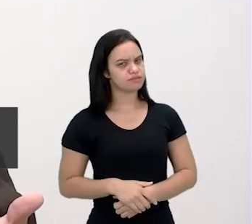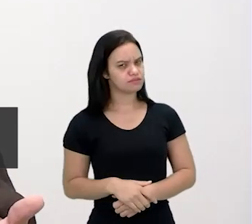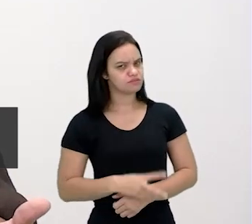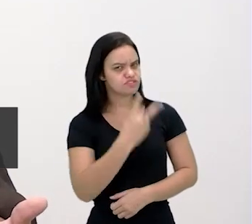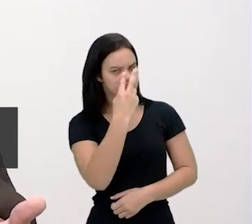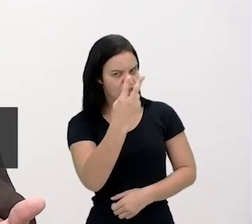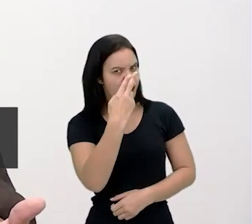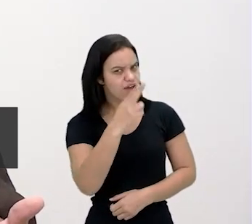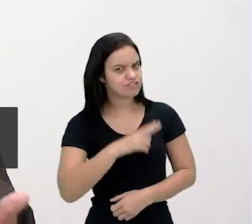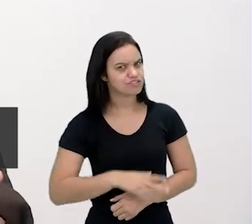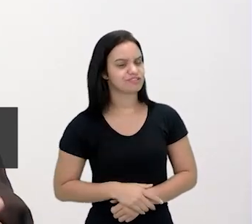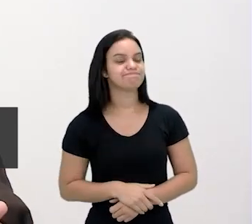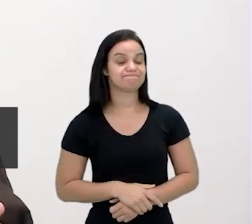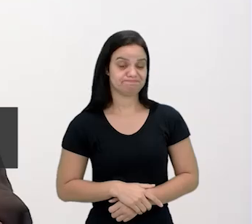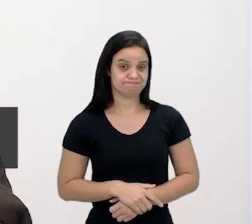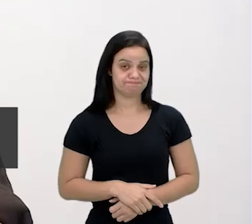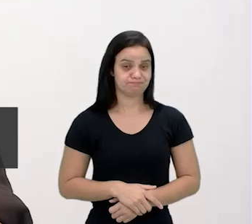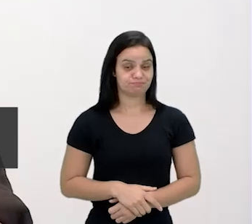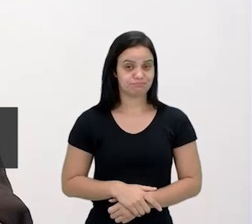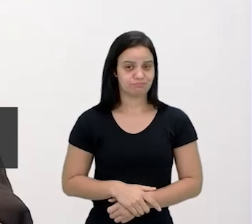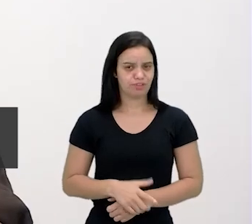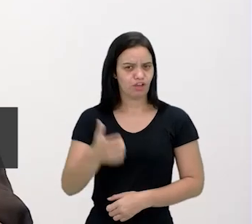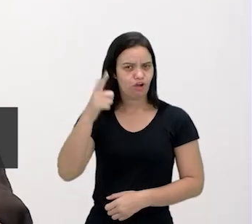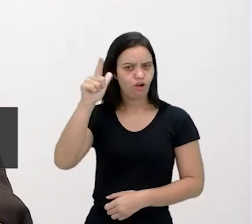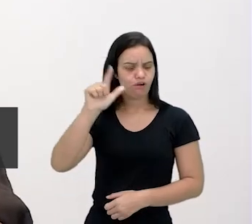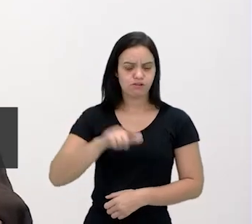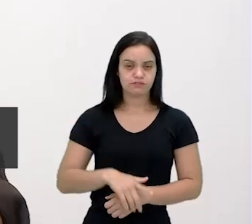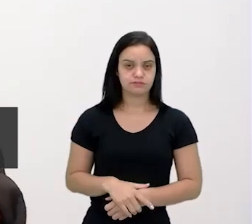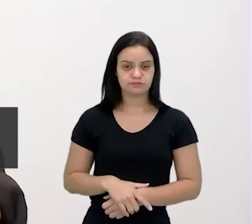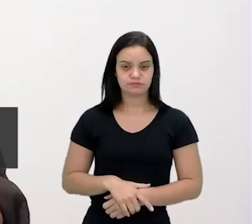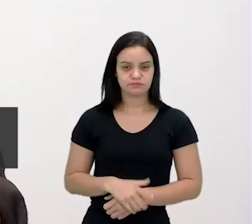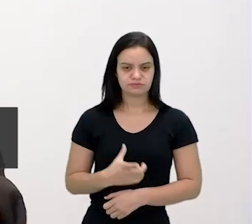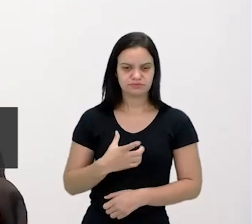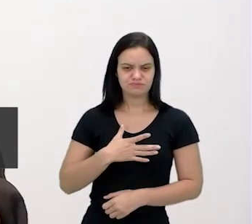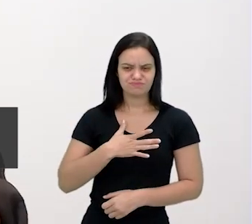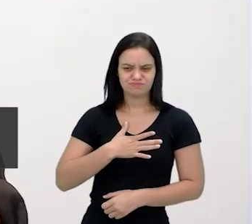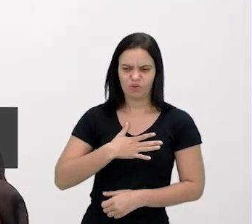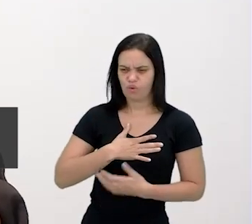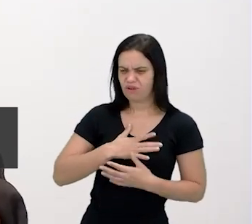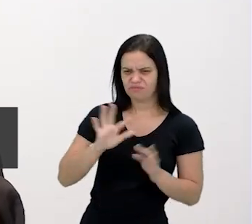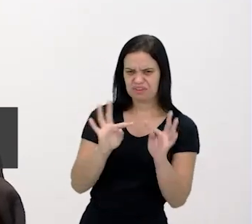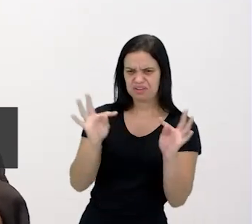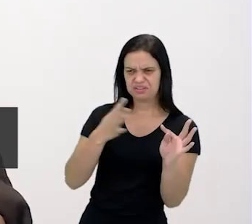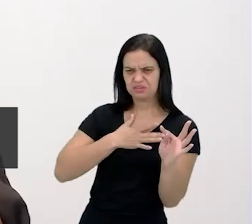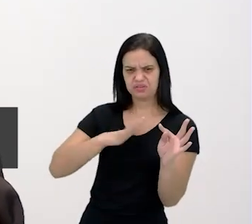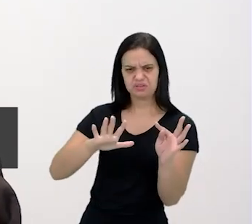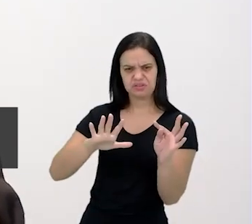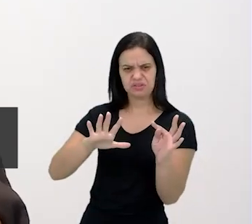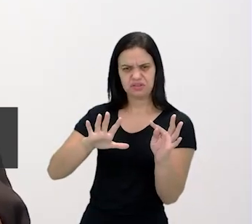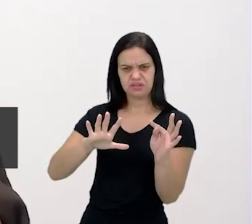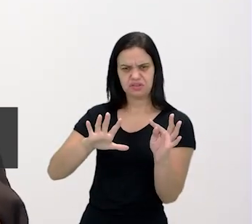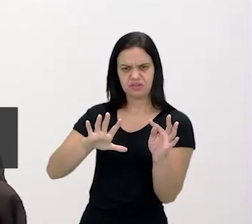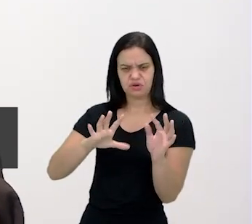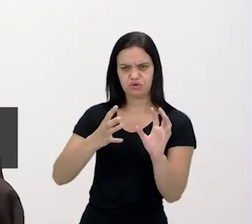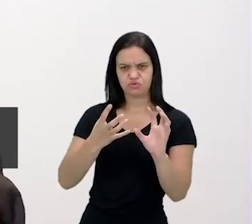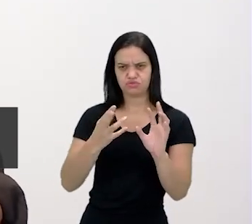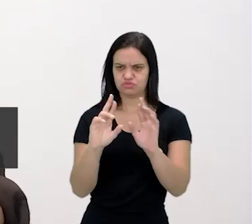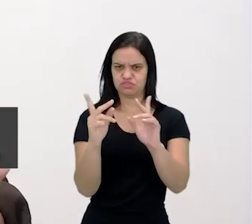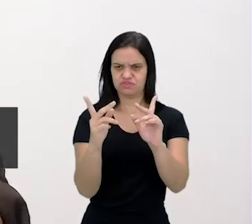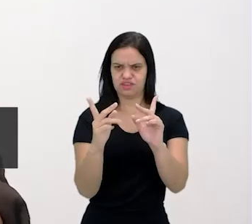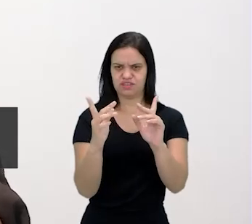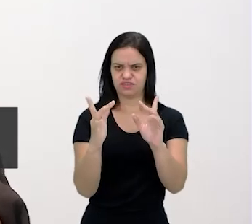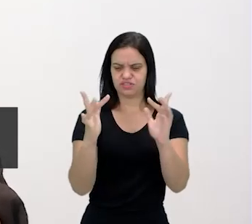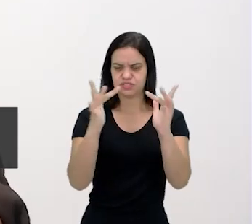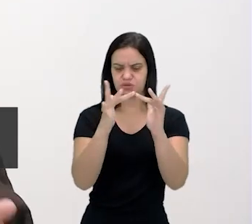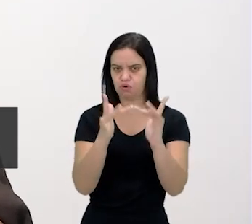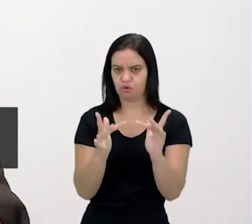que vai mesmo? Né? E outra questão, eu não gosto daquela frase, os opostos se atraem. Se já é difícil